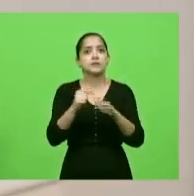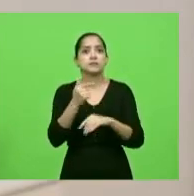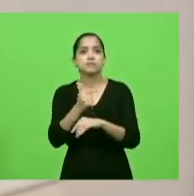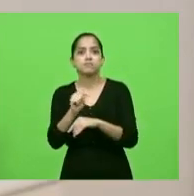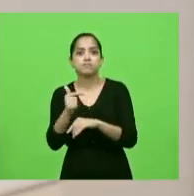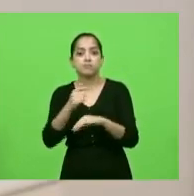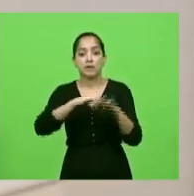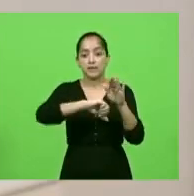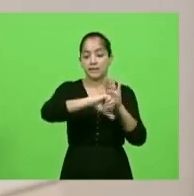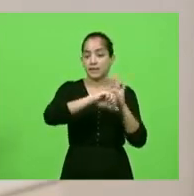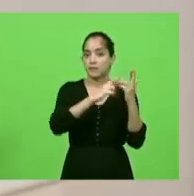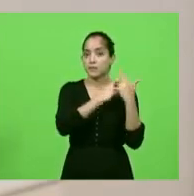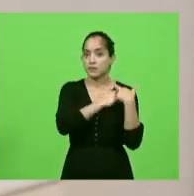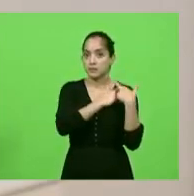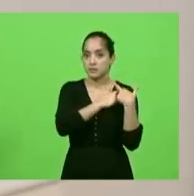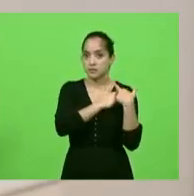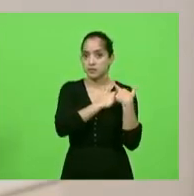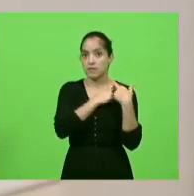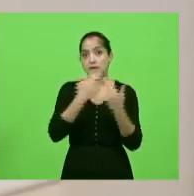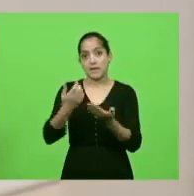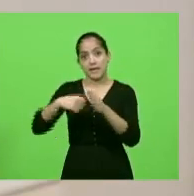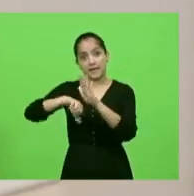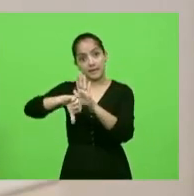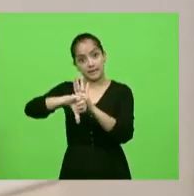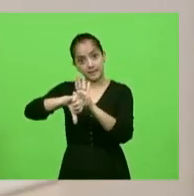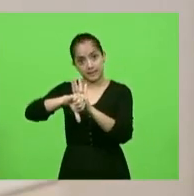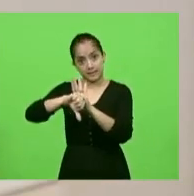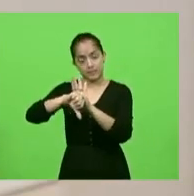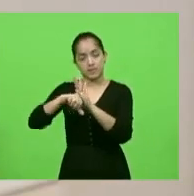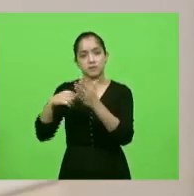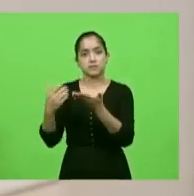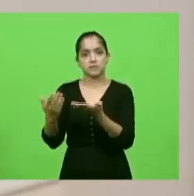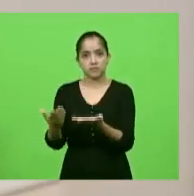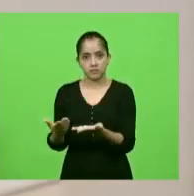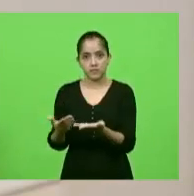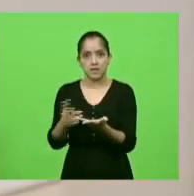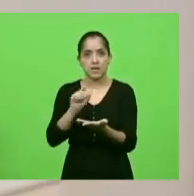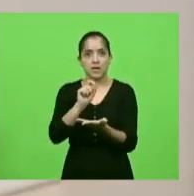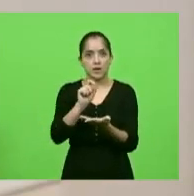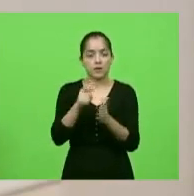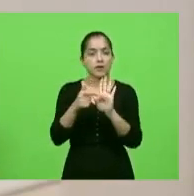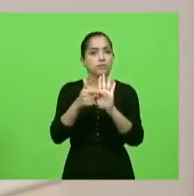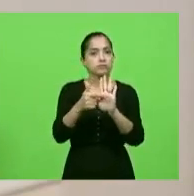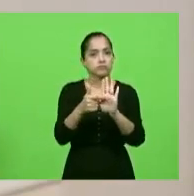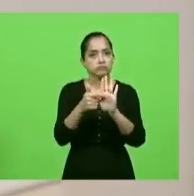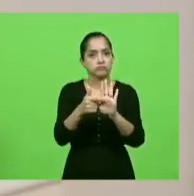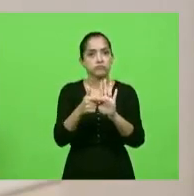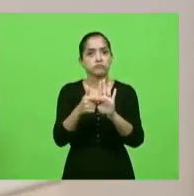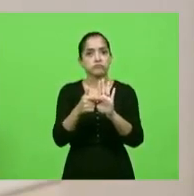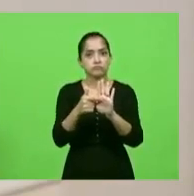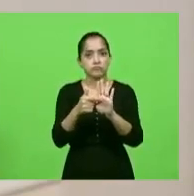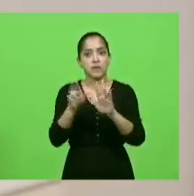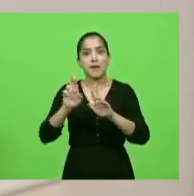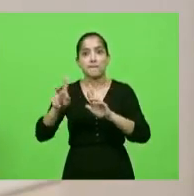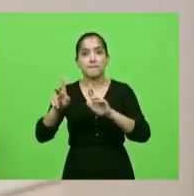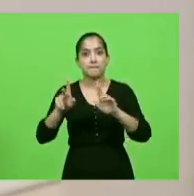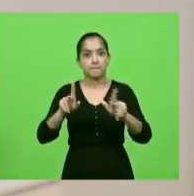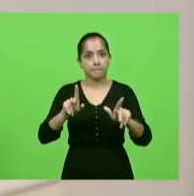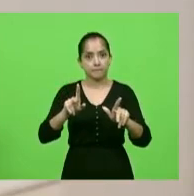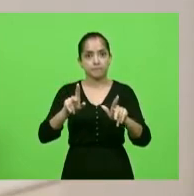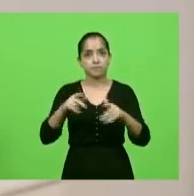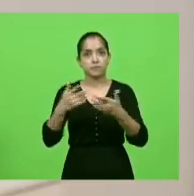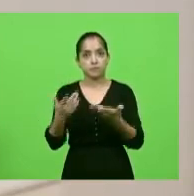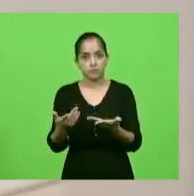crime de responsabilidade e crime propriamente dito, revela-se pertinente enfatizar a distinção entre os efeitos